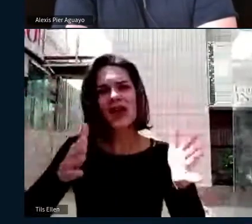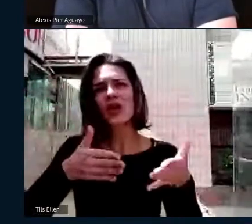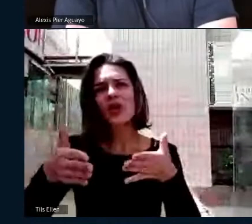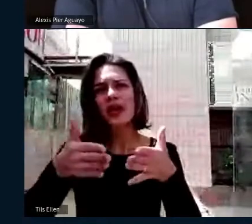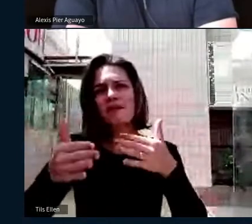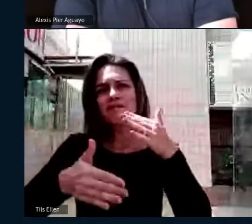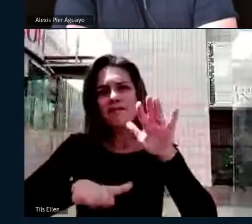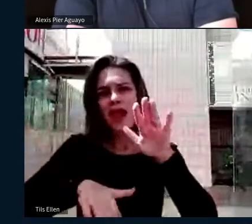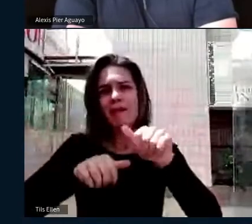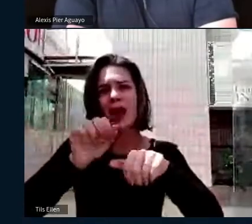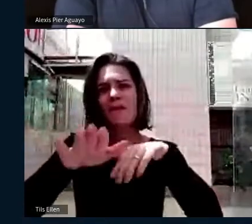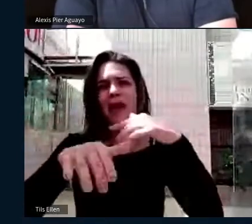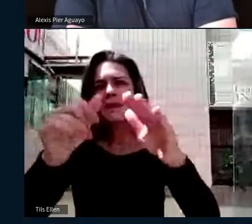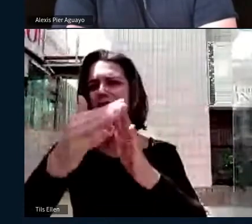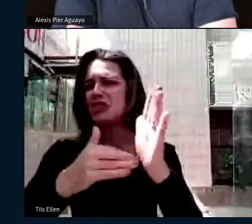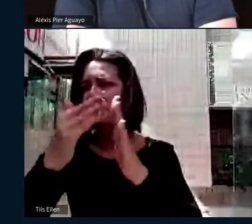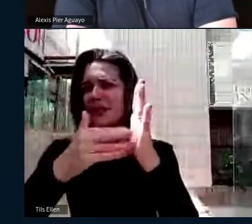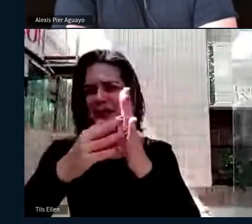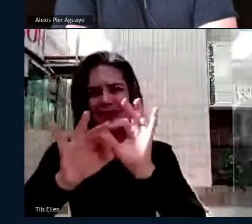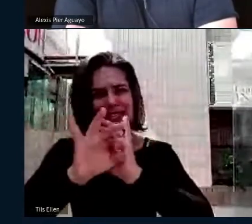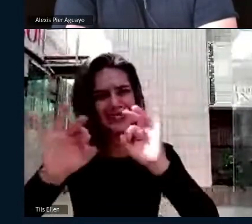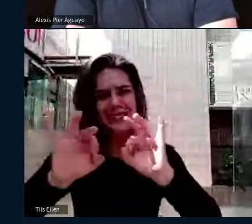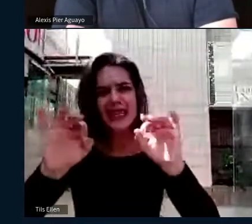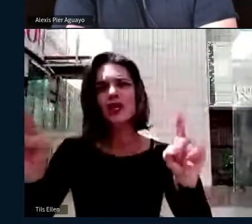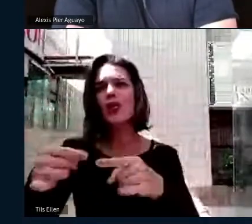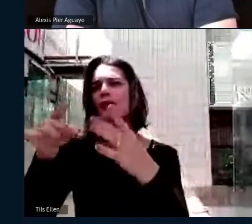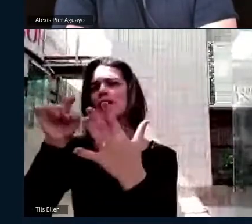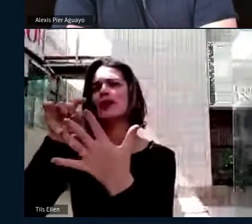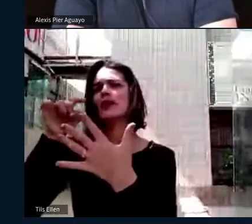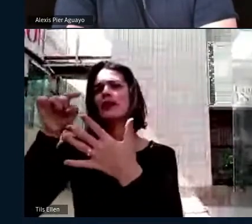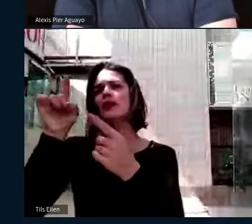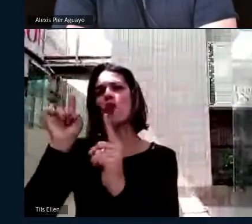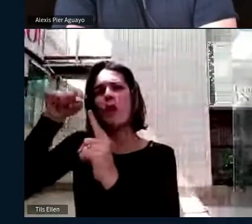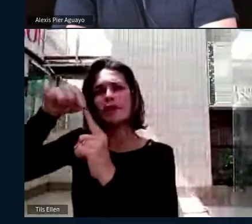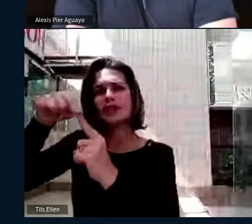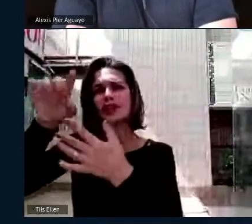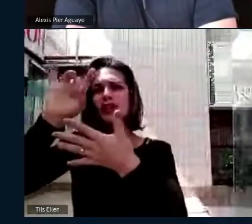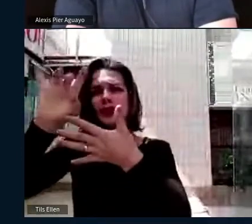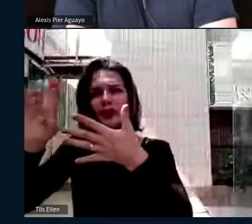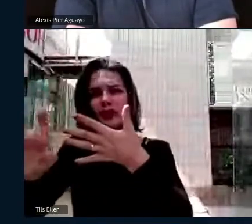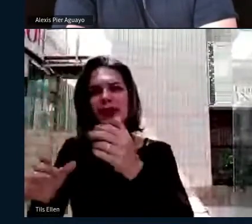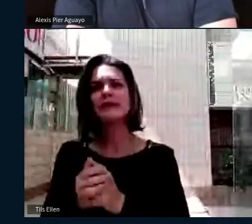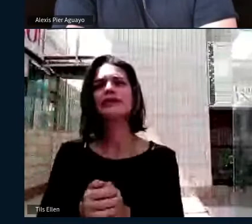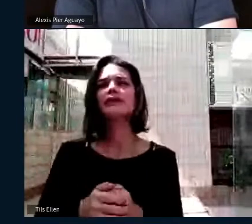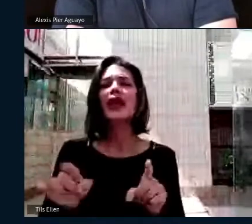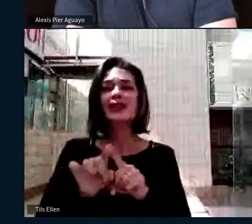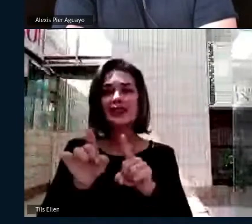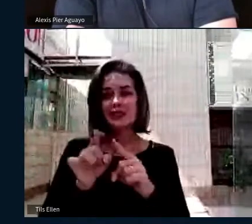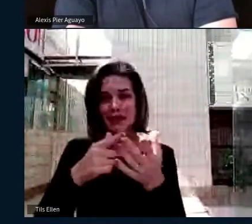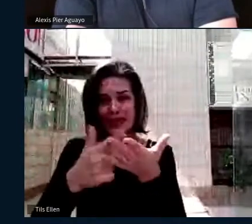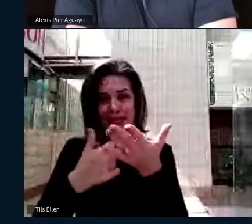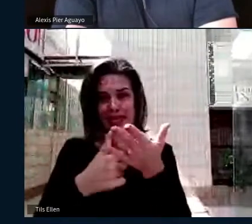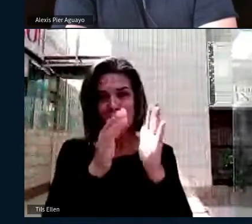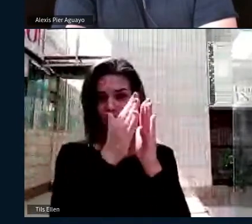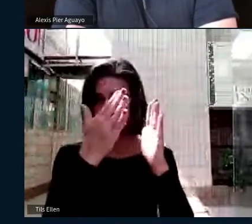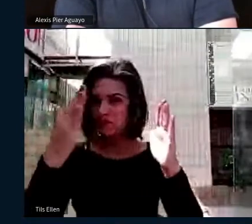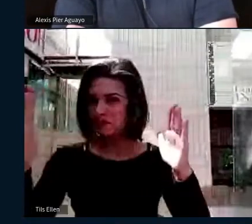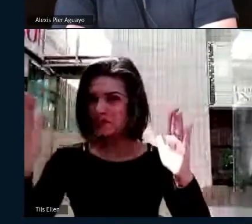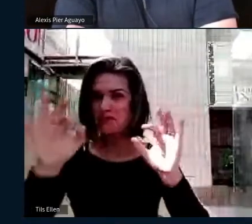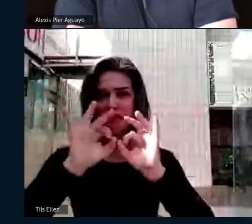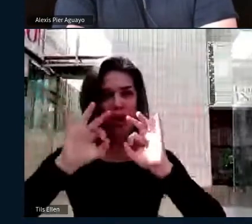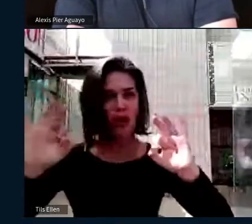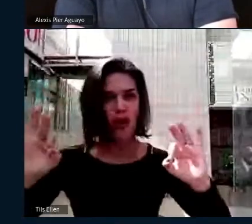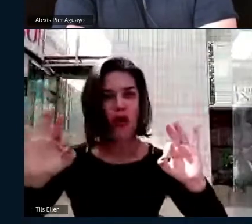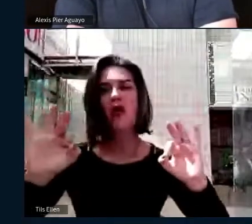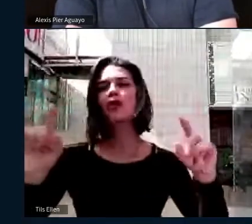metodológico que você fez para responder aos seus objetivos. A bibliografia condiz também com seus